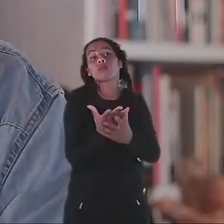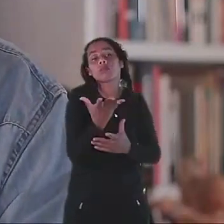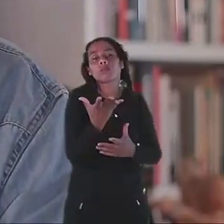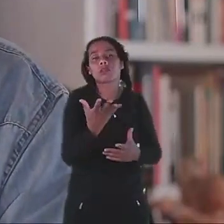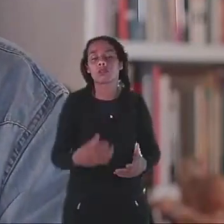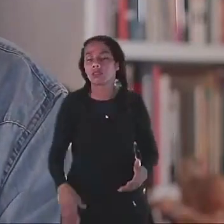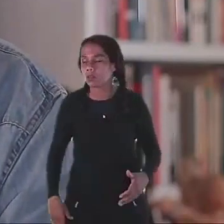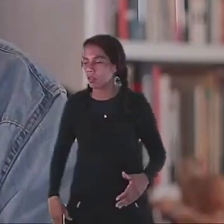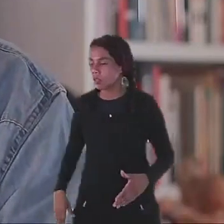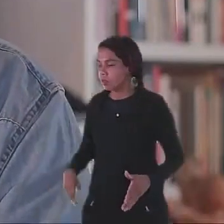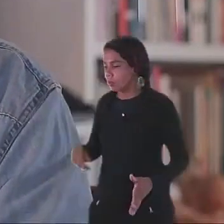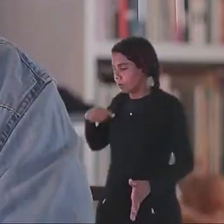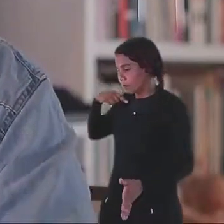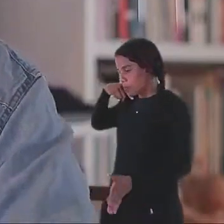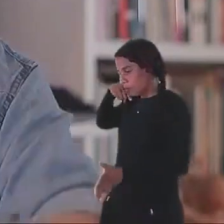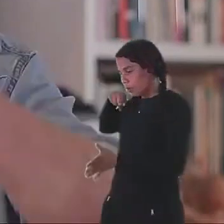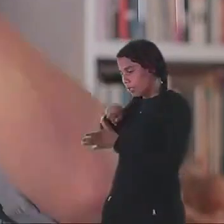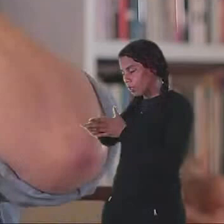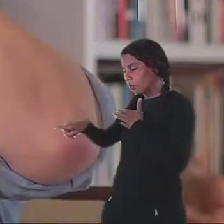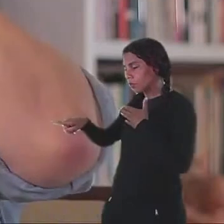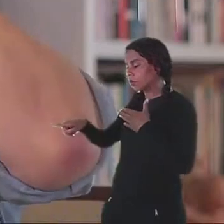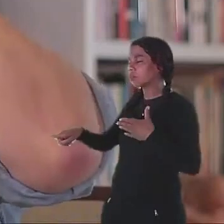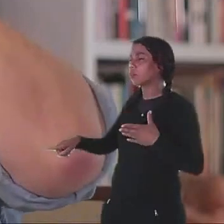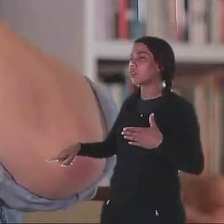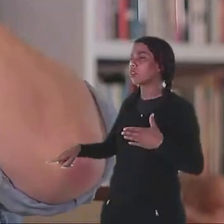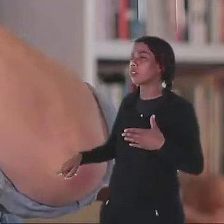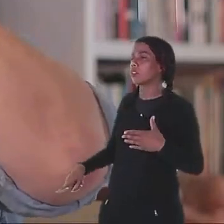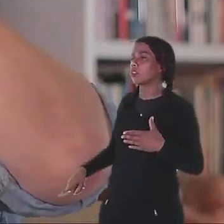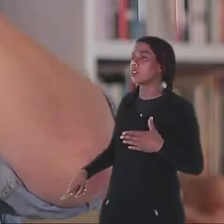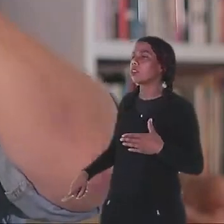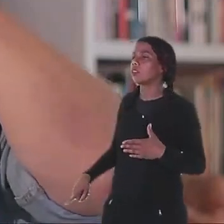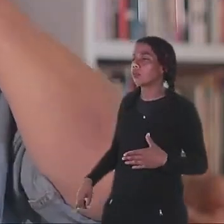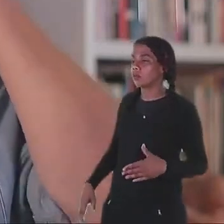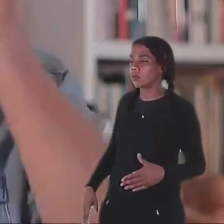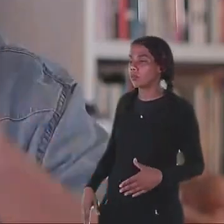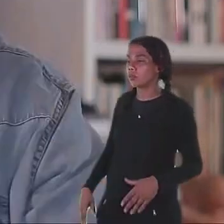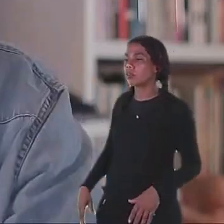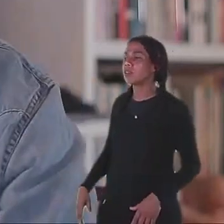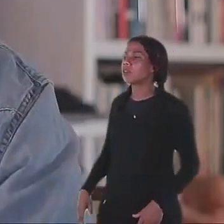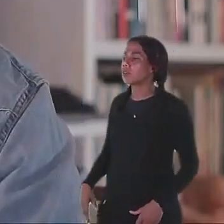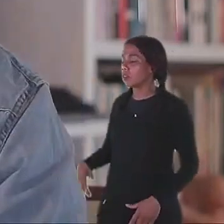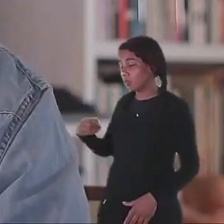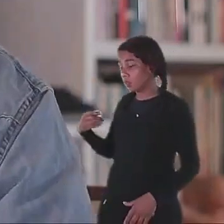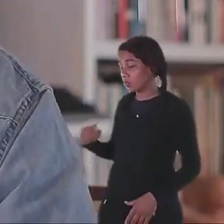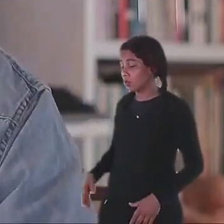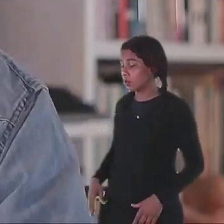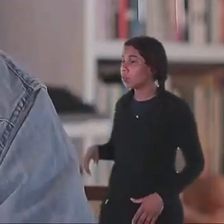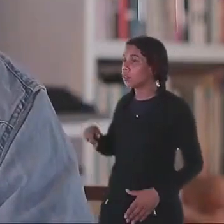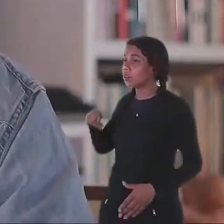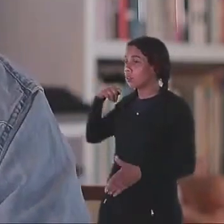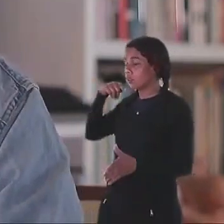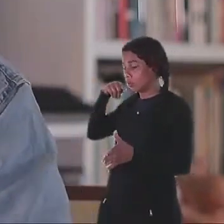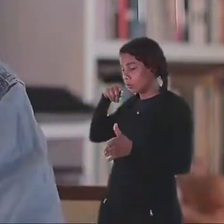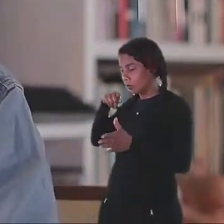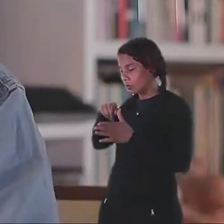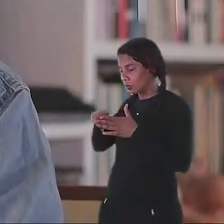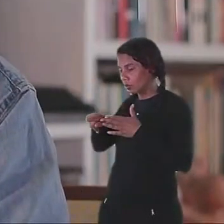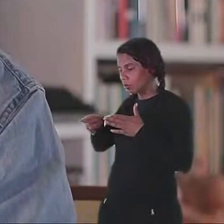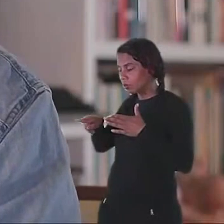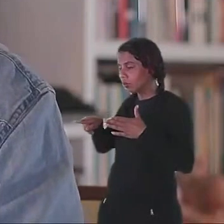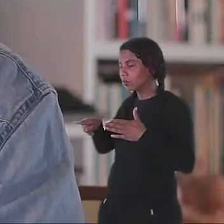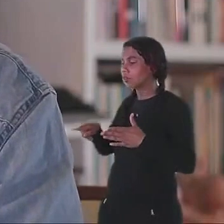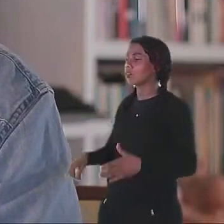perguntas. Sim. Piorando, não, como diz Humberto Werneck, aliás, citando a Clara Regente, vamos despiorar as